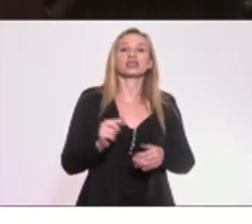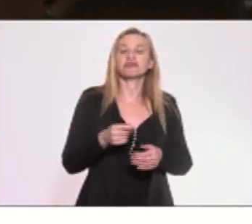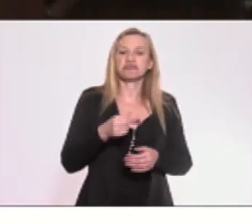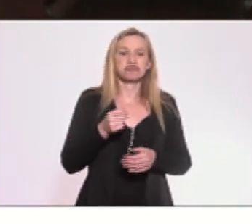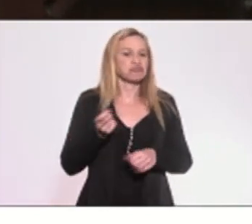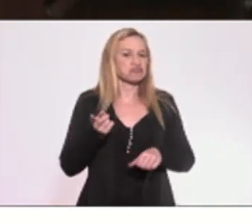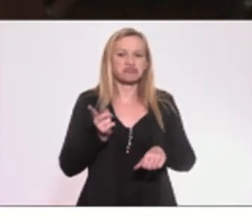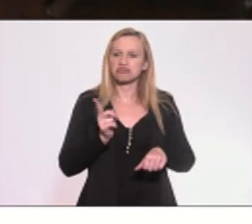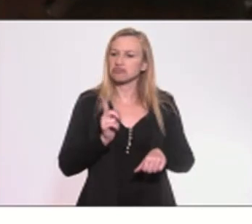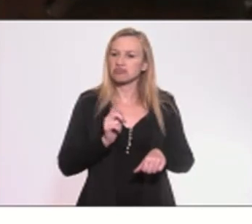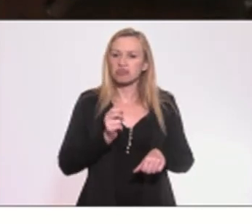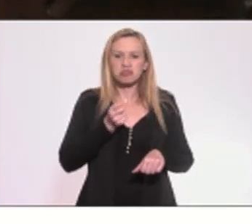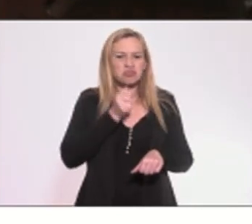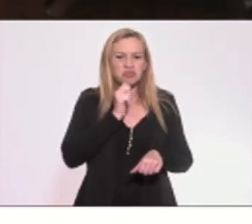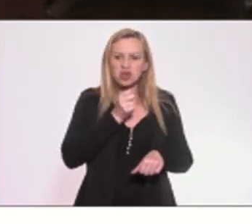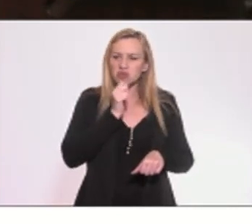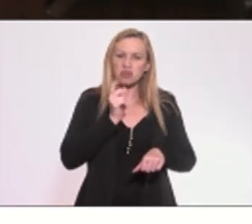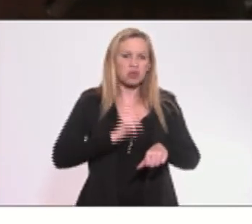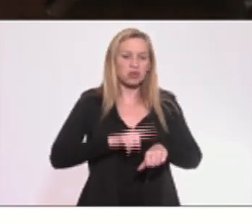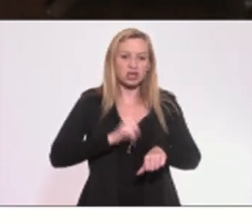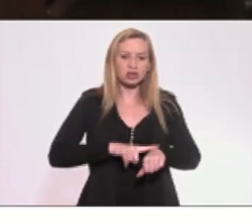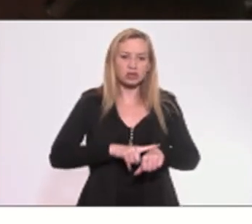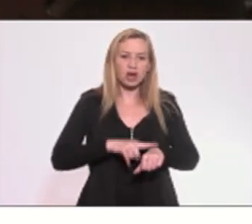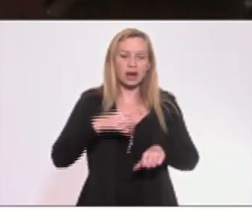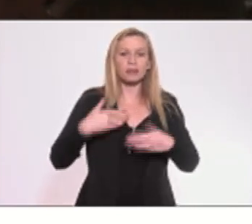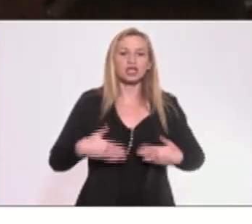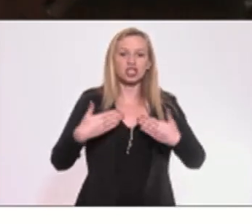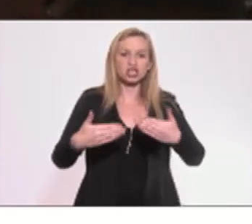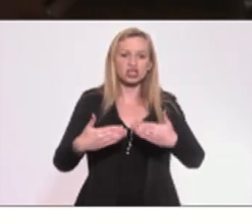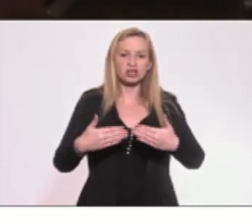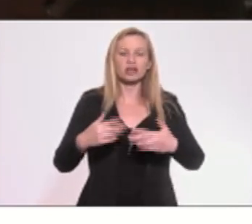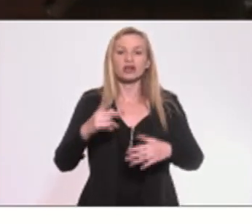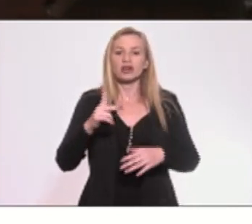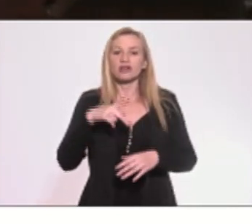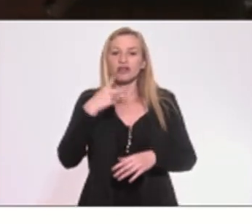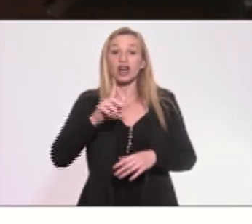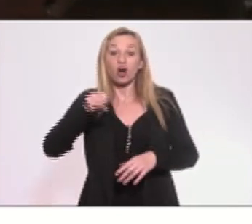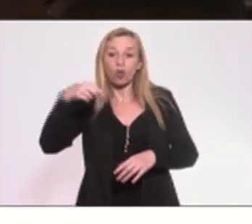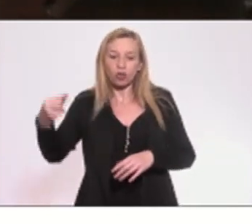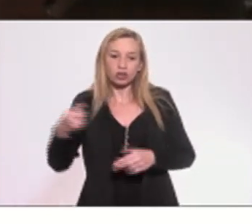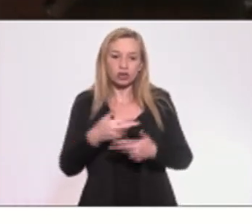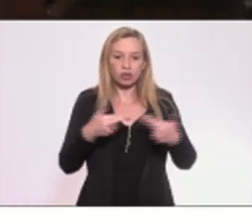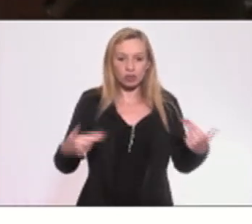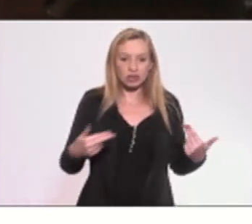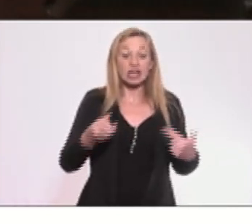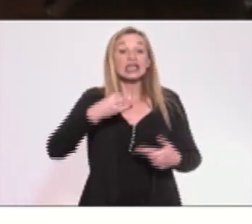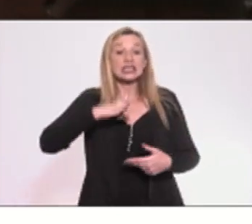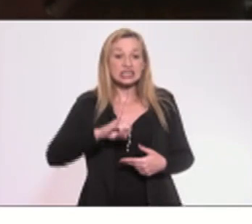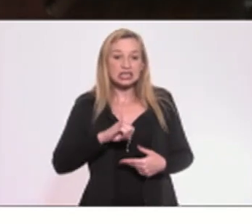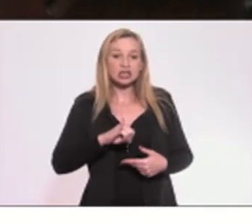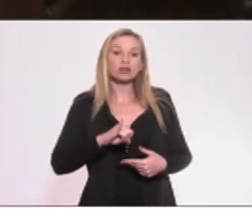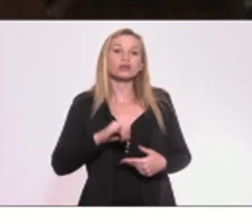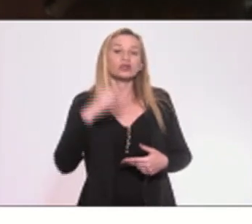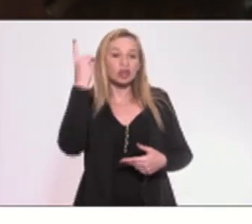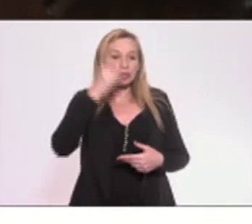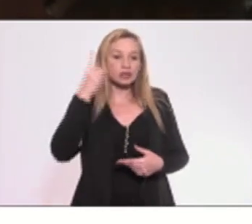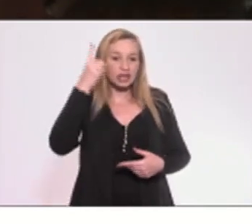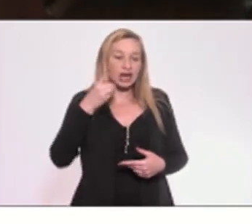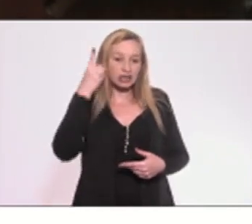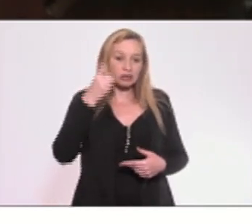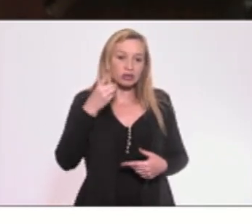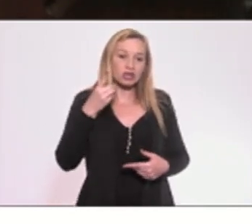Lúcia determina que enfrentamos o mérito. Se o deputado A responde por isso ou por aquilo. E